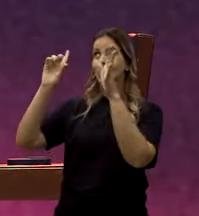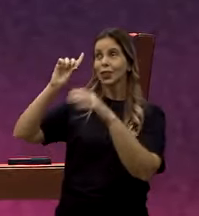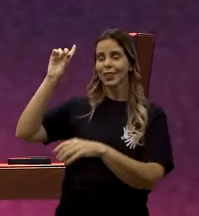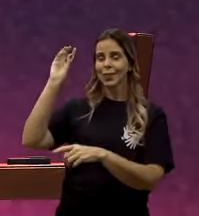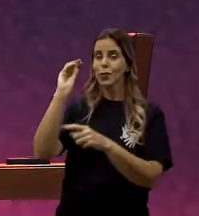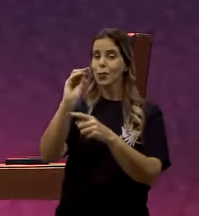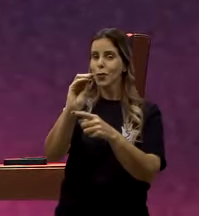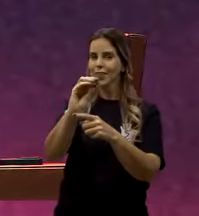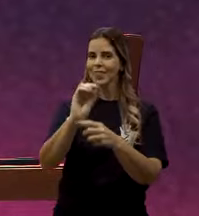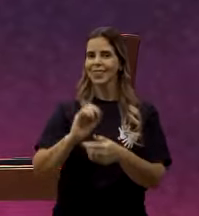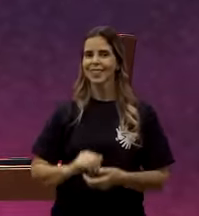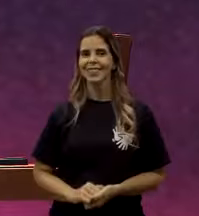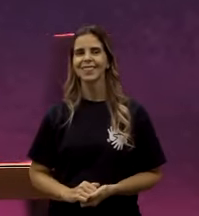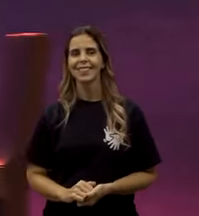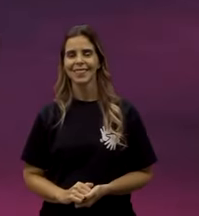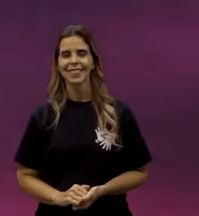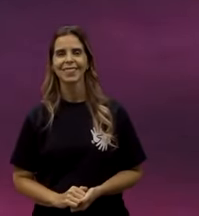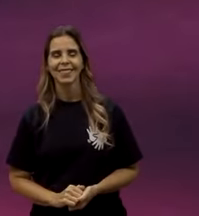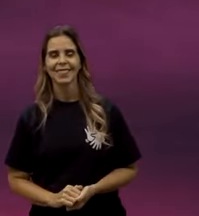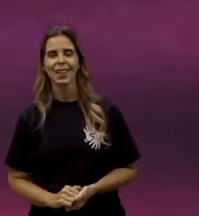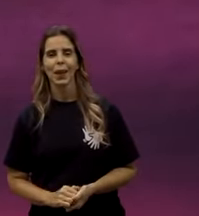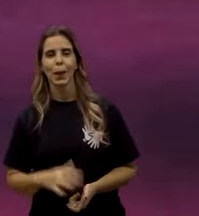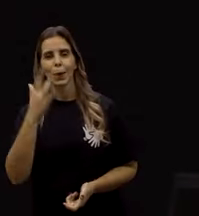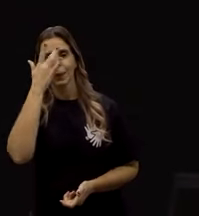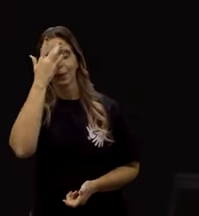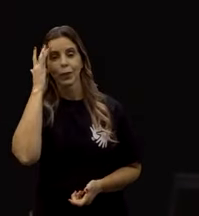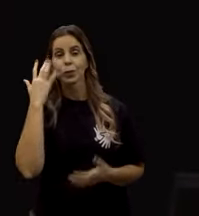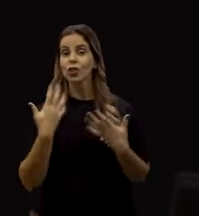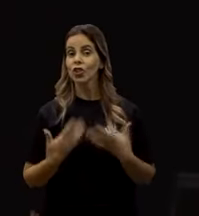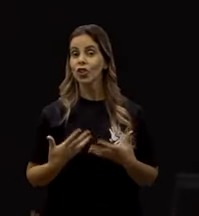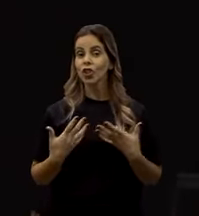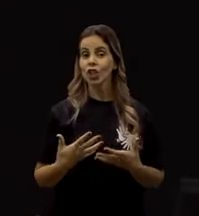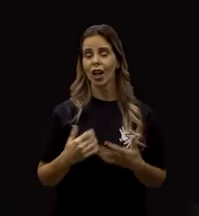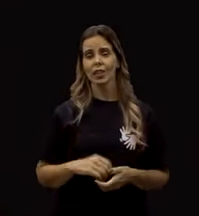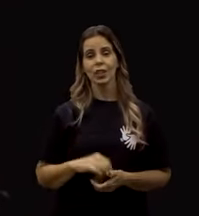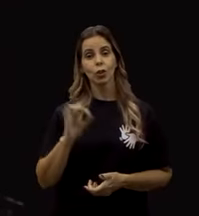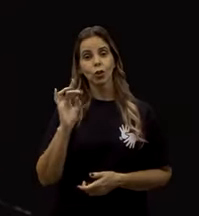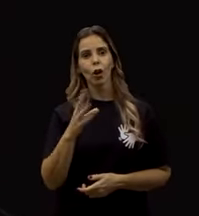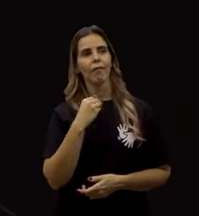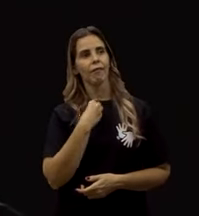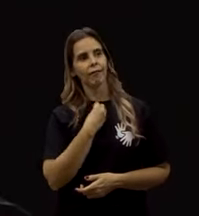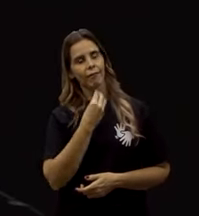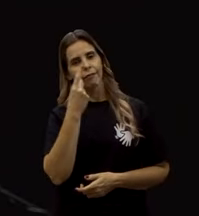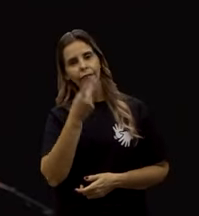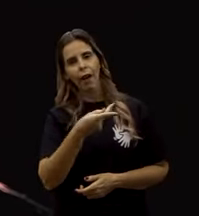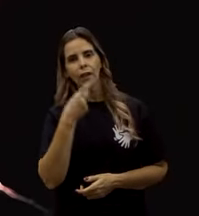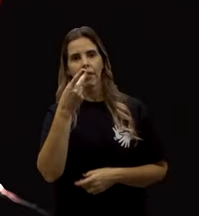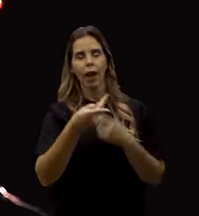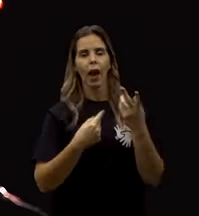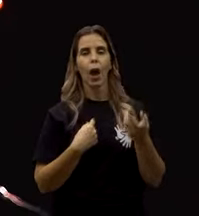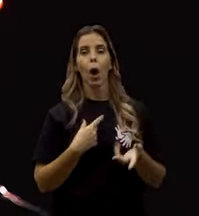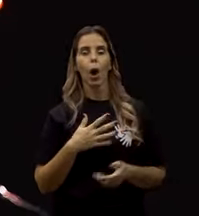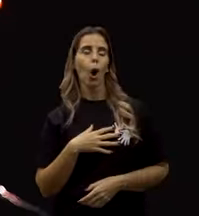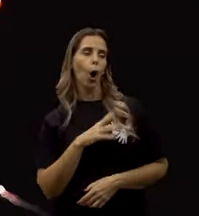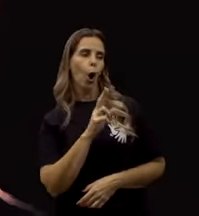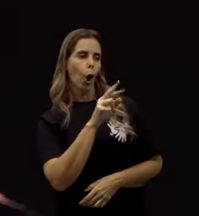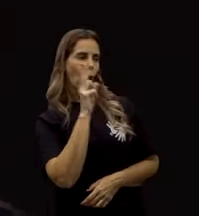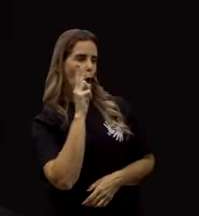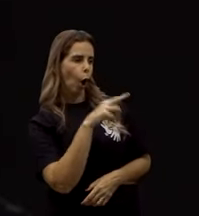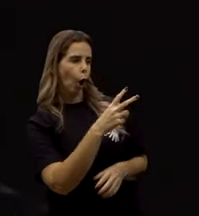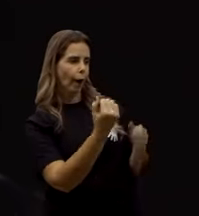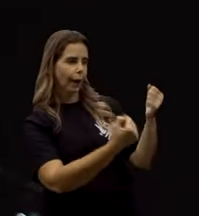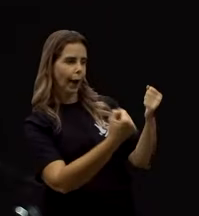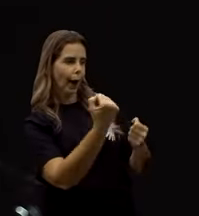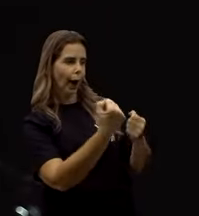Deixa Deus tratar essas pessoas chata vive para falar dos outros aí é o carro de fulano Hum Olha cá tá se achando Hum só f de